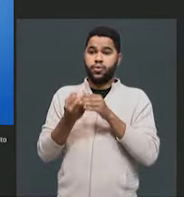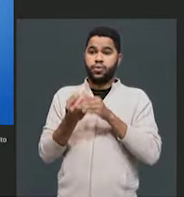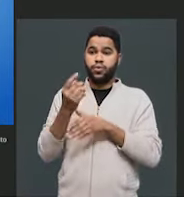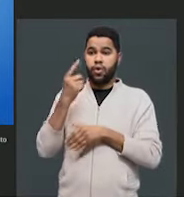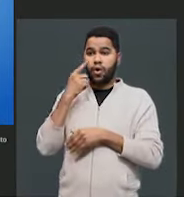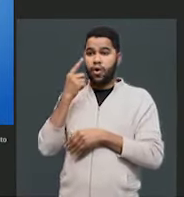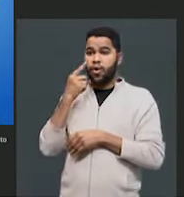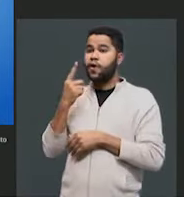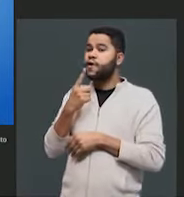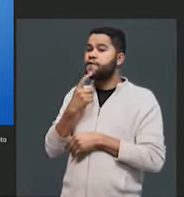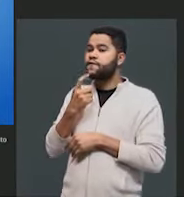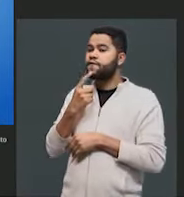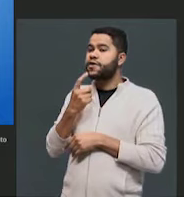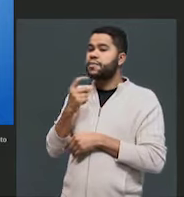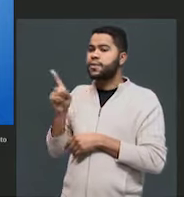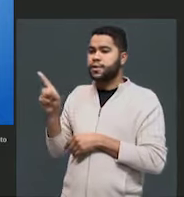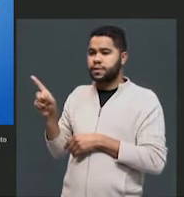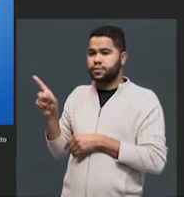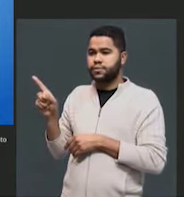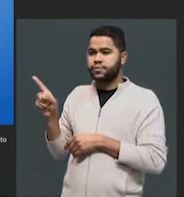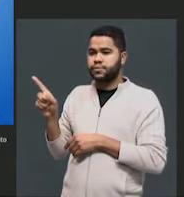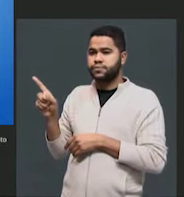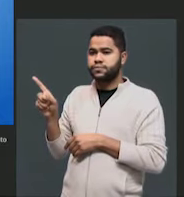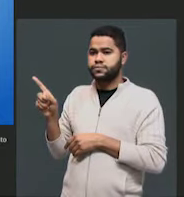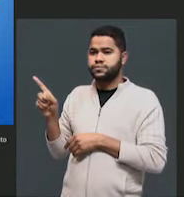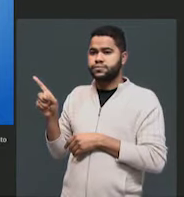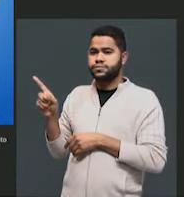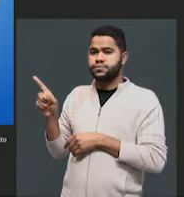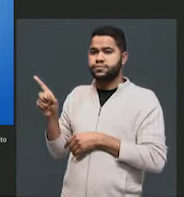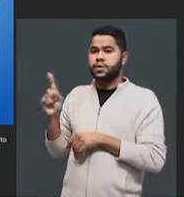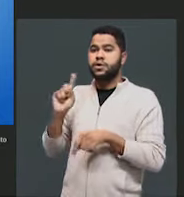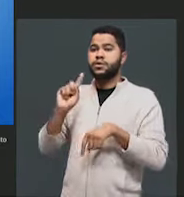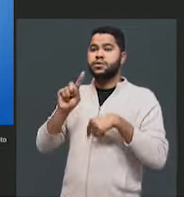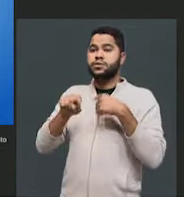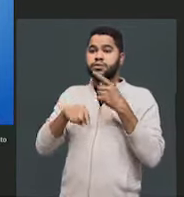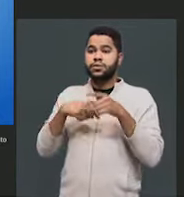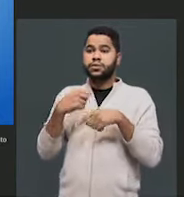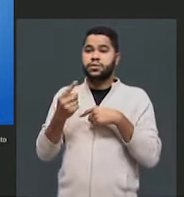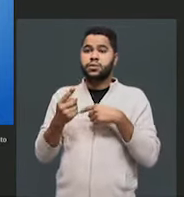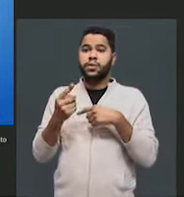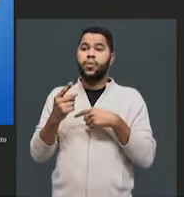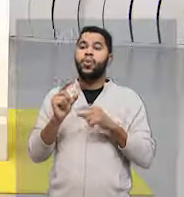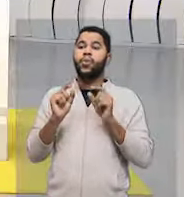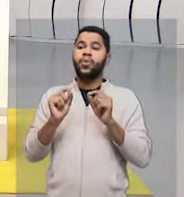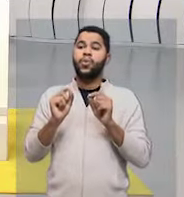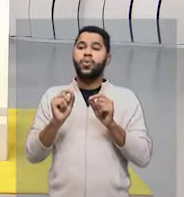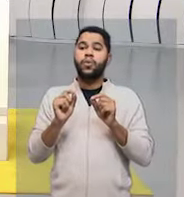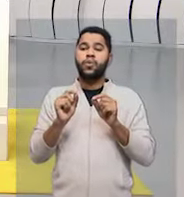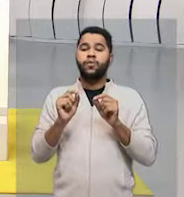no testículo, tá? E depois ele vai ser